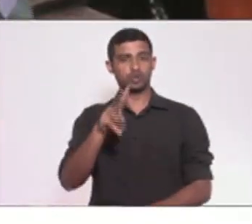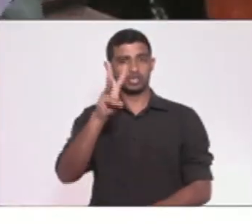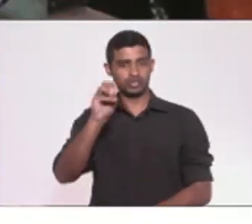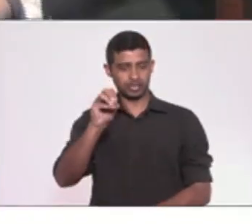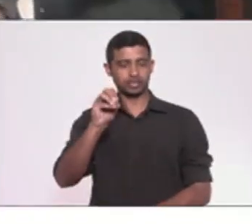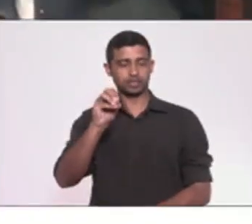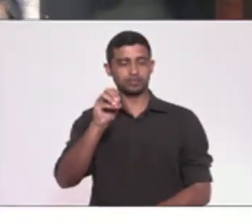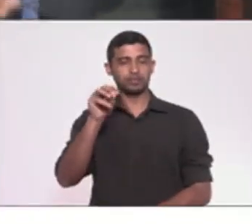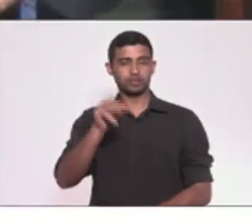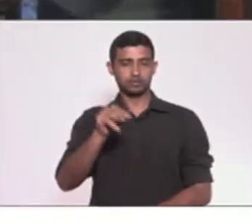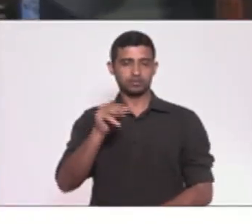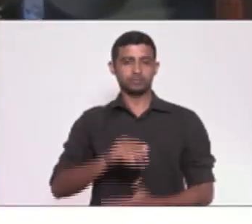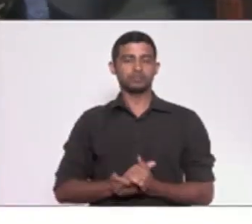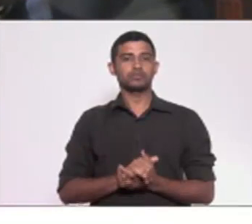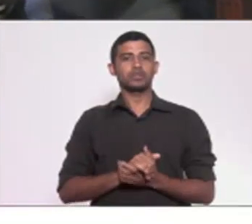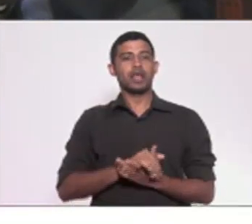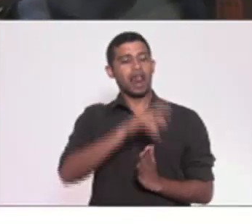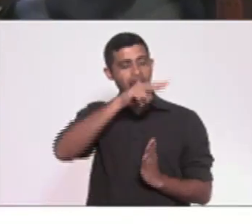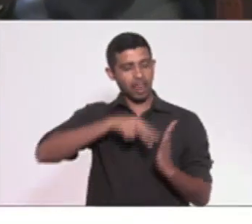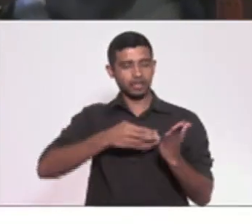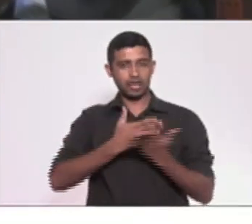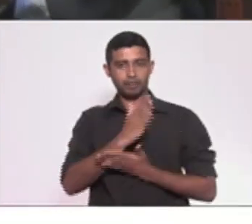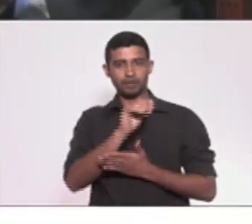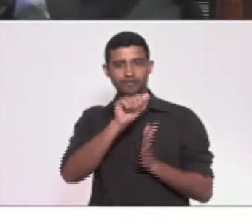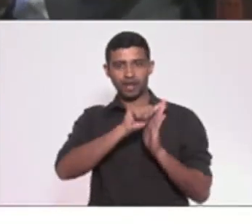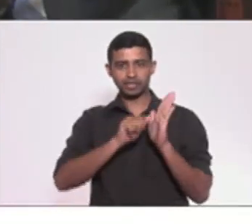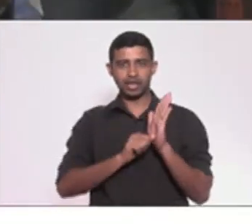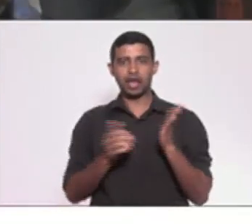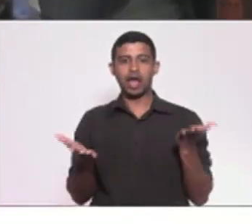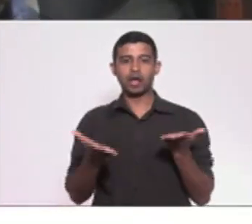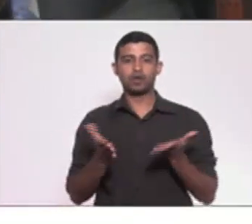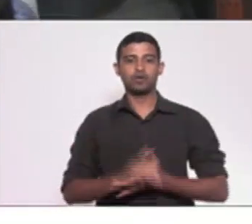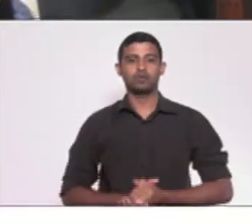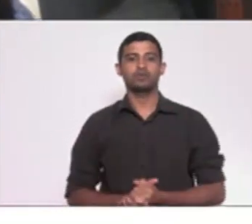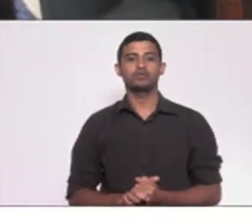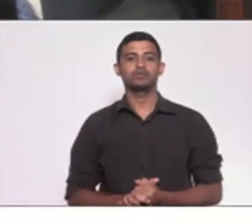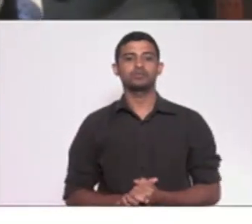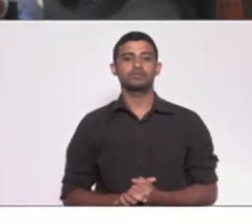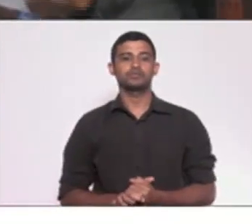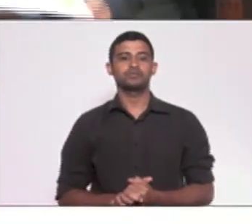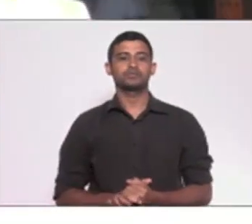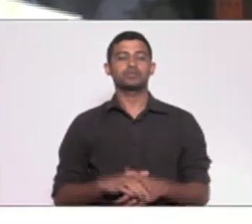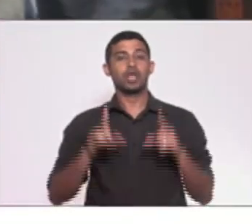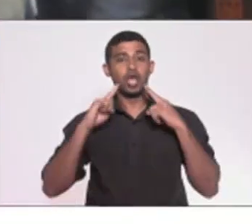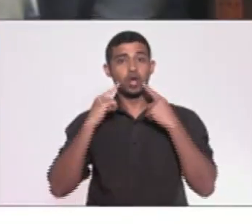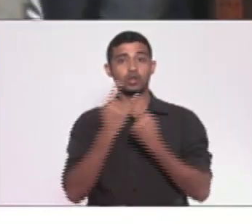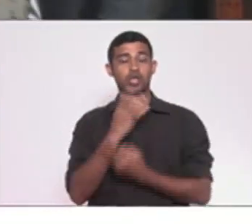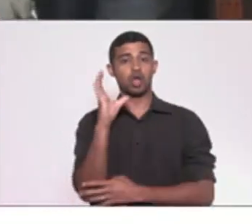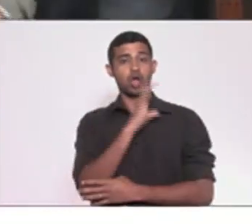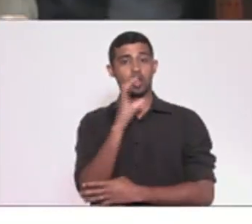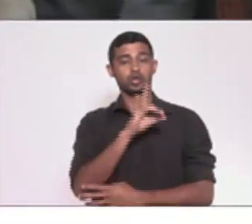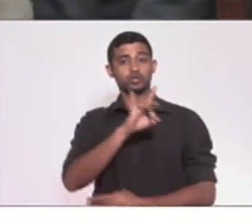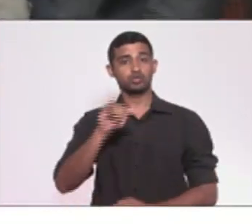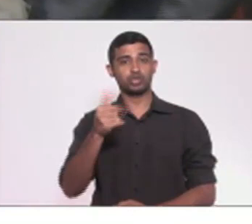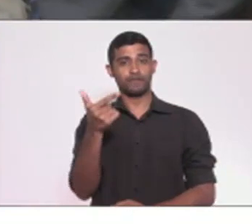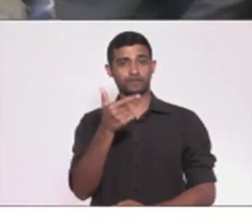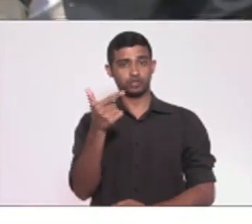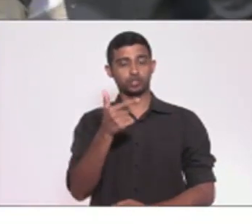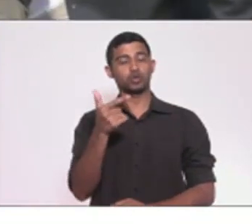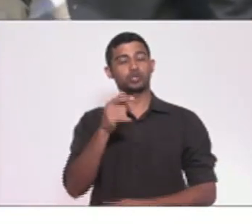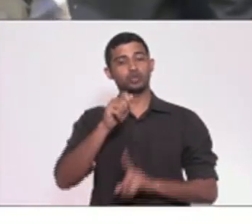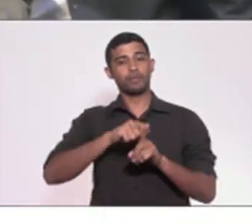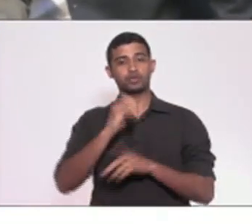minutos. Lida e aprovada a ata, passa-se à sessão extraordinária do dia 22 de outubro de 2007.